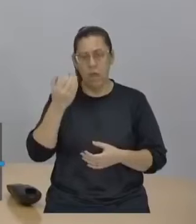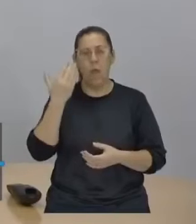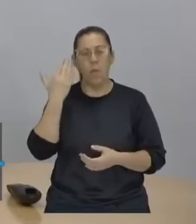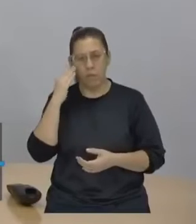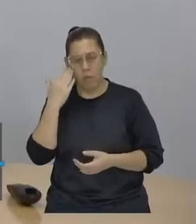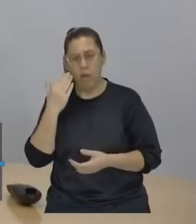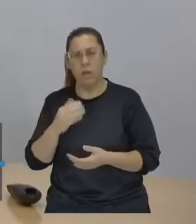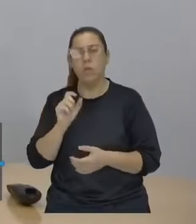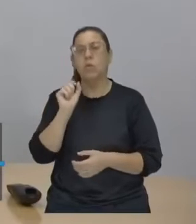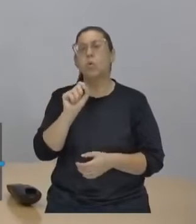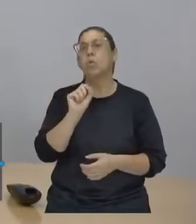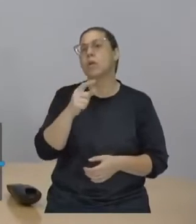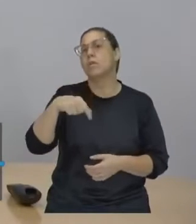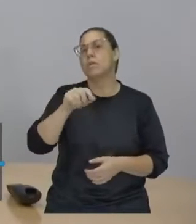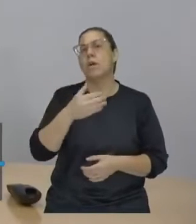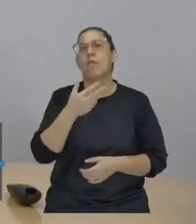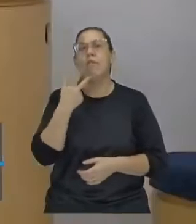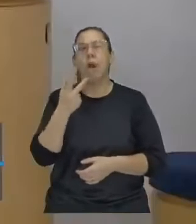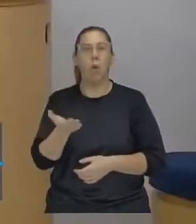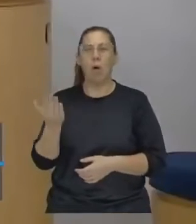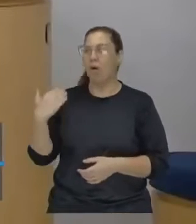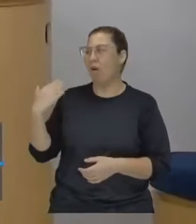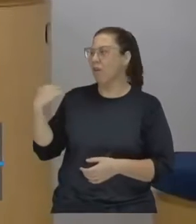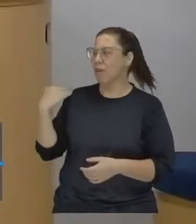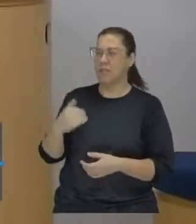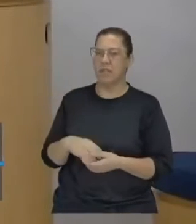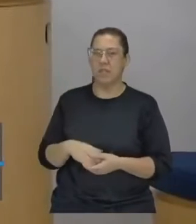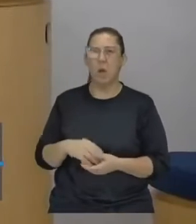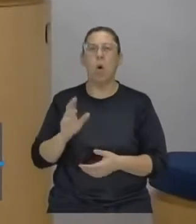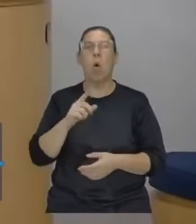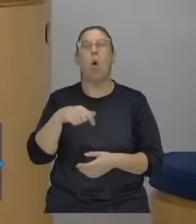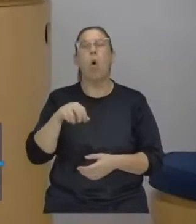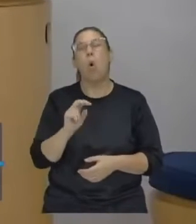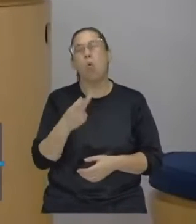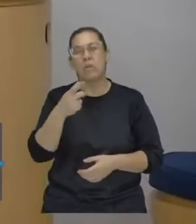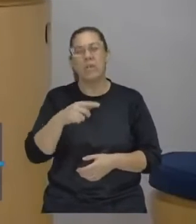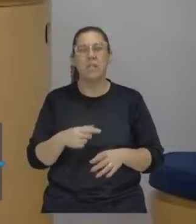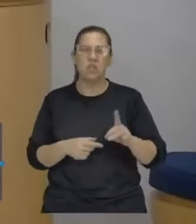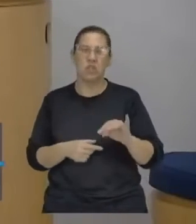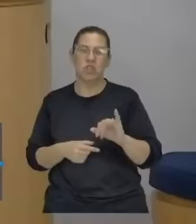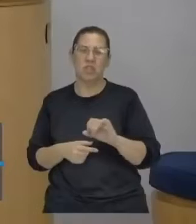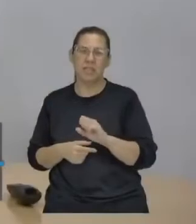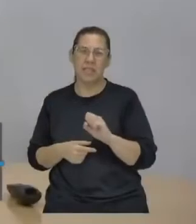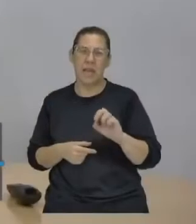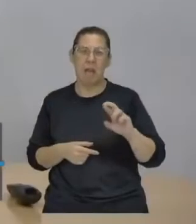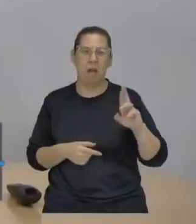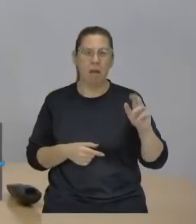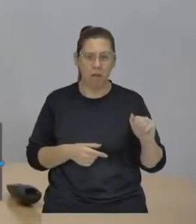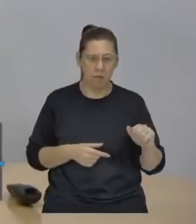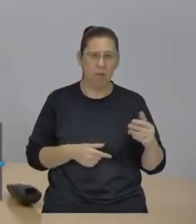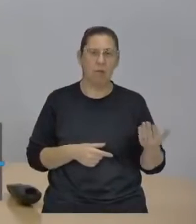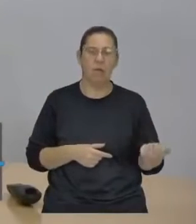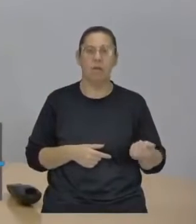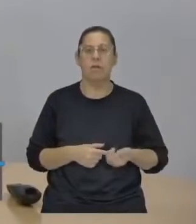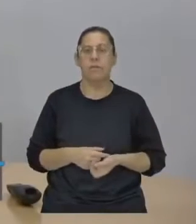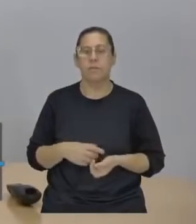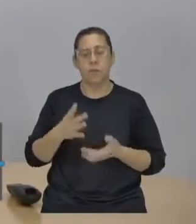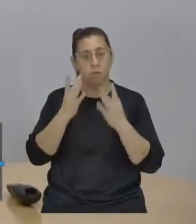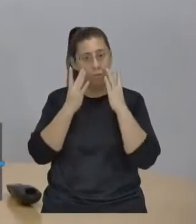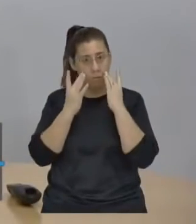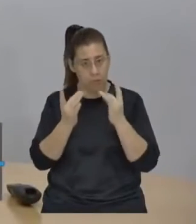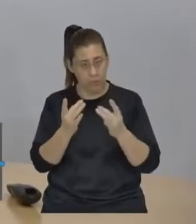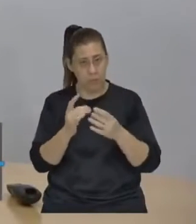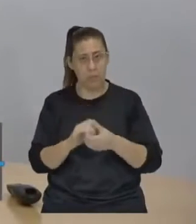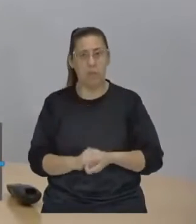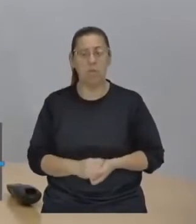entendi o que você falara ou o que você dissera, que seria o correto, né? Então prestem atenção